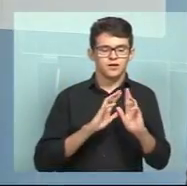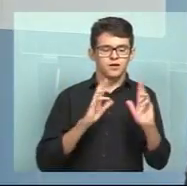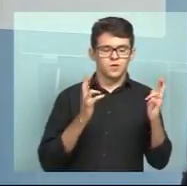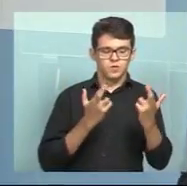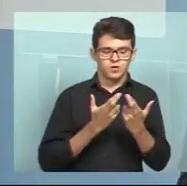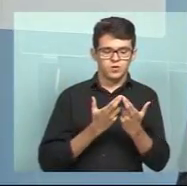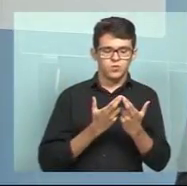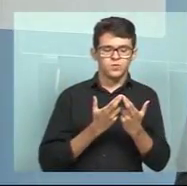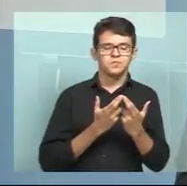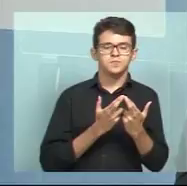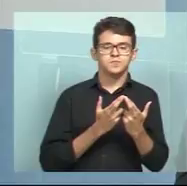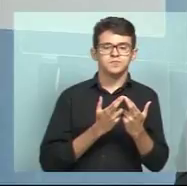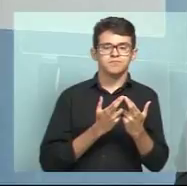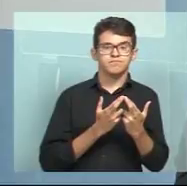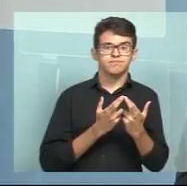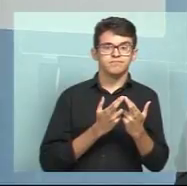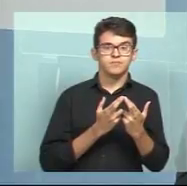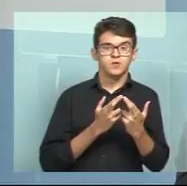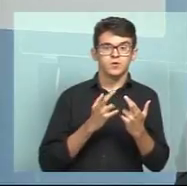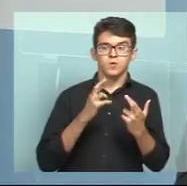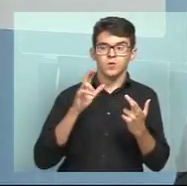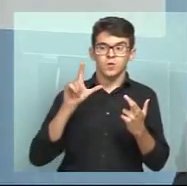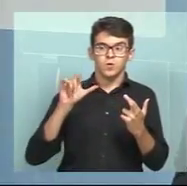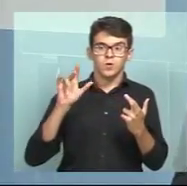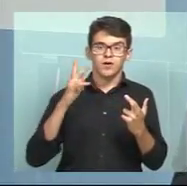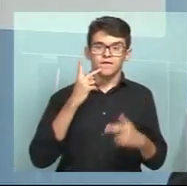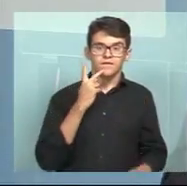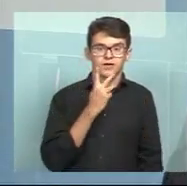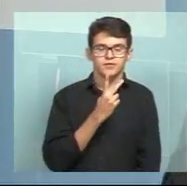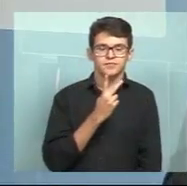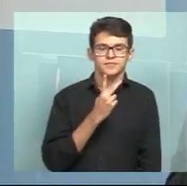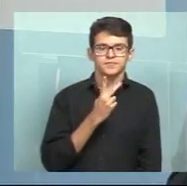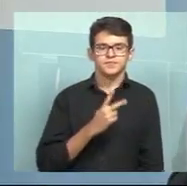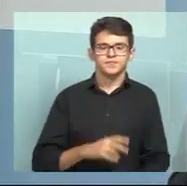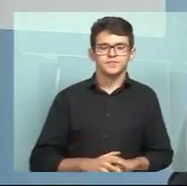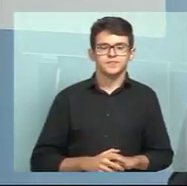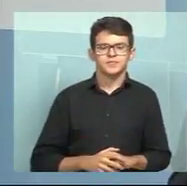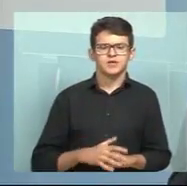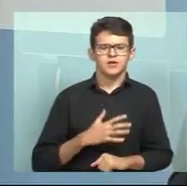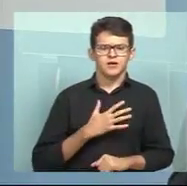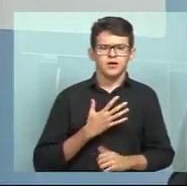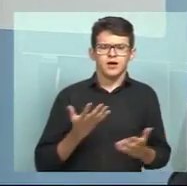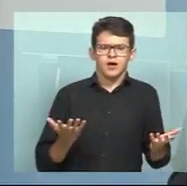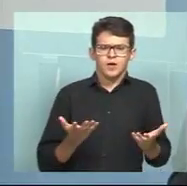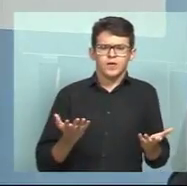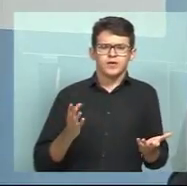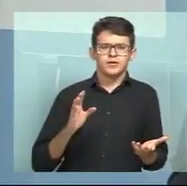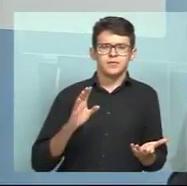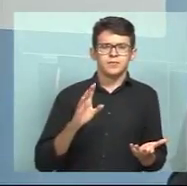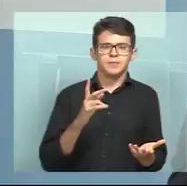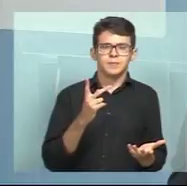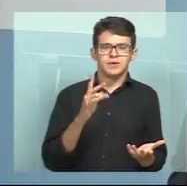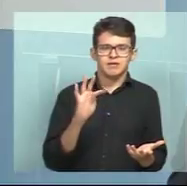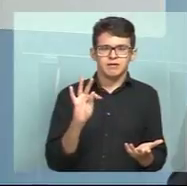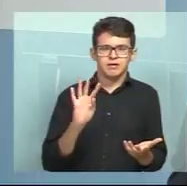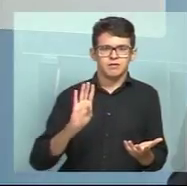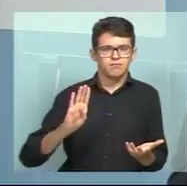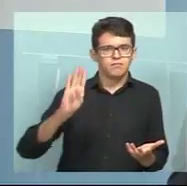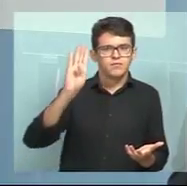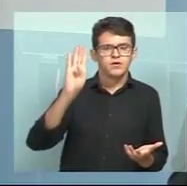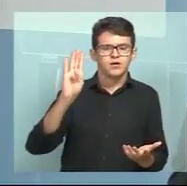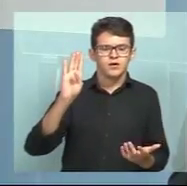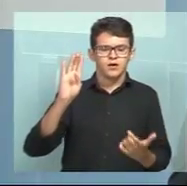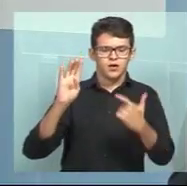espero que essa candidatura não dependa do Lula. Ele falando dele mesmo, né? Afirmou o ex-presidente,